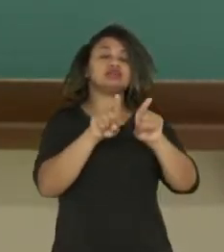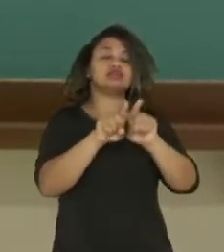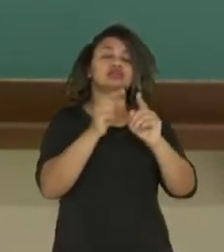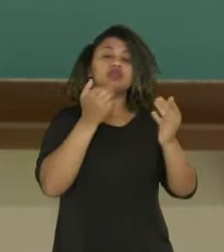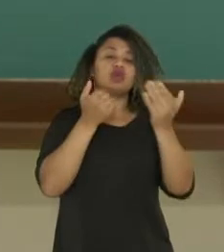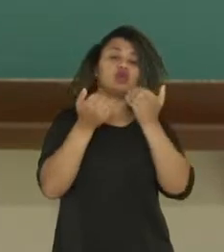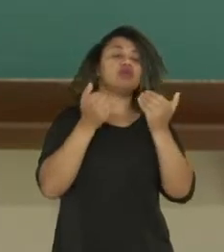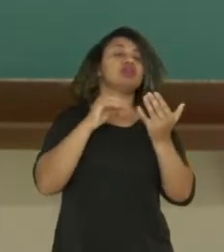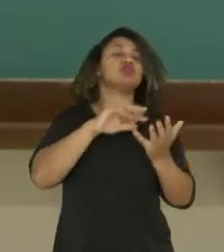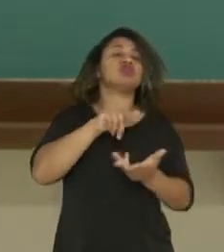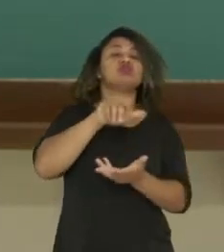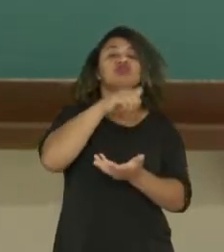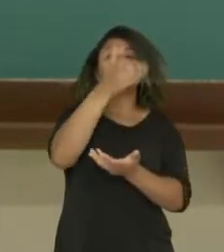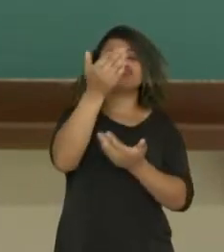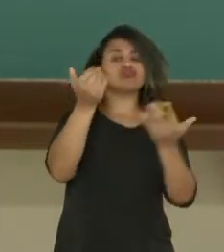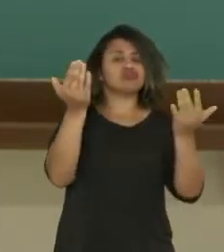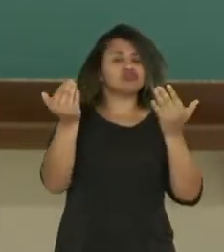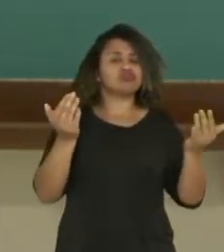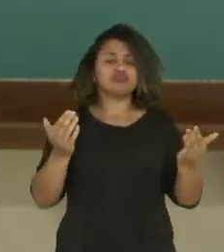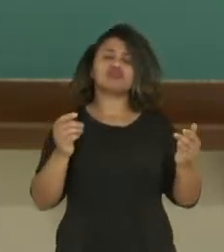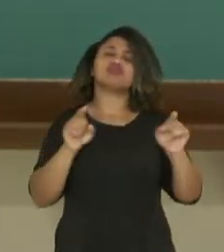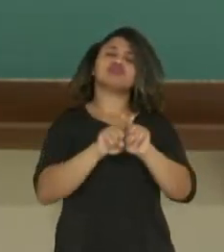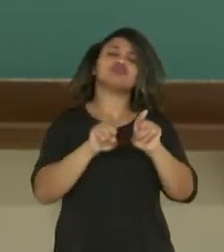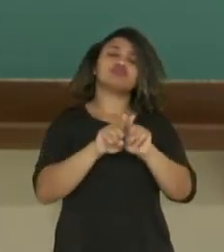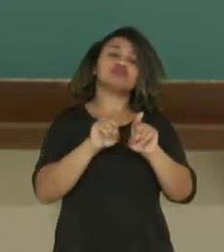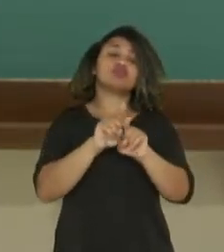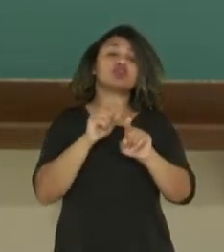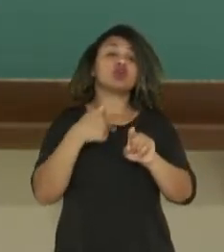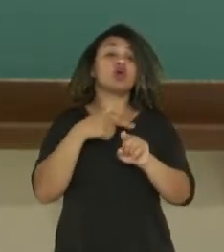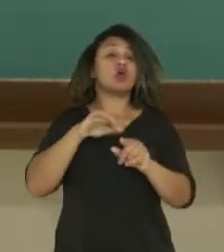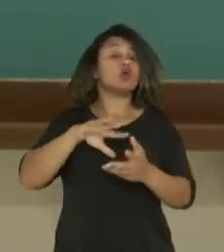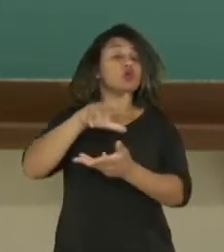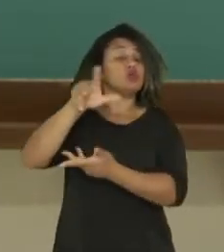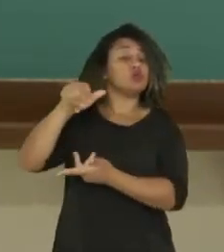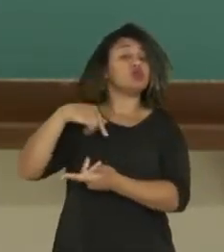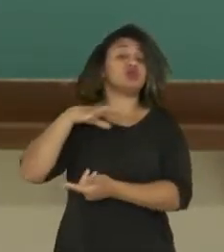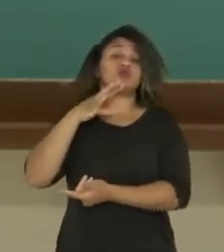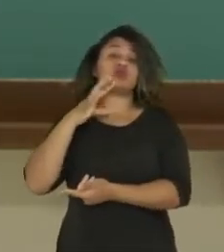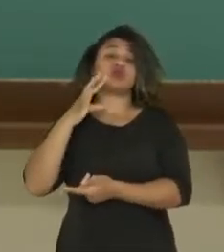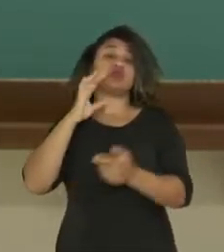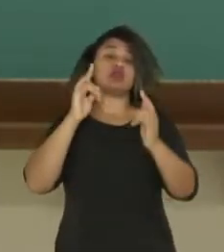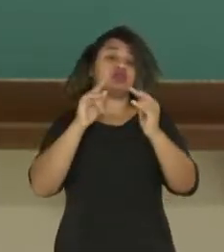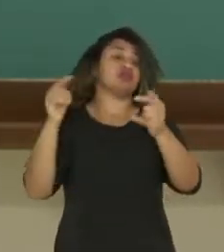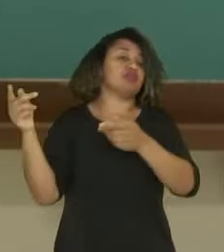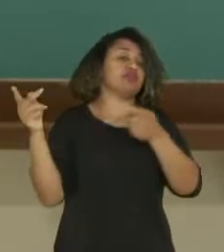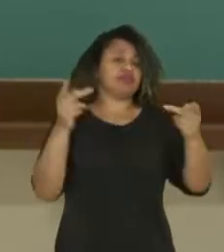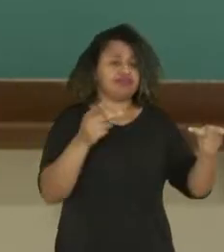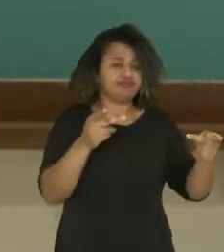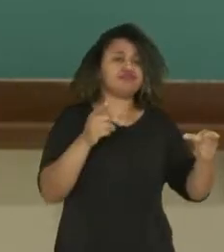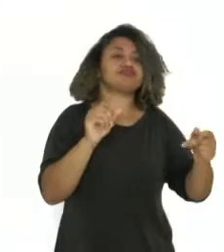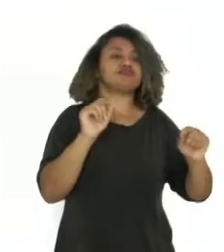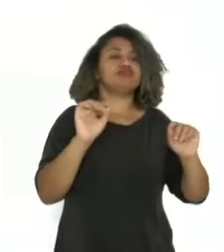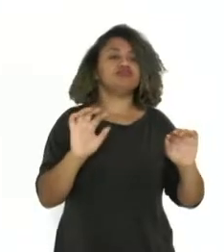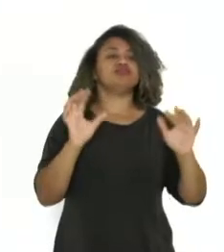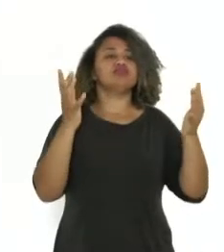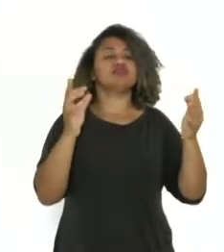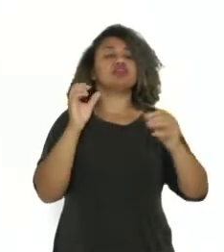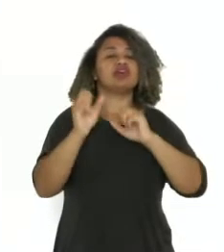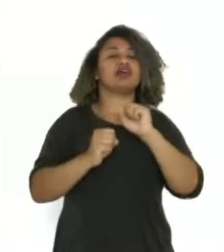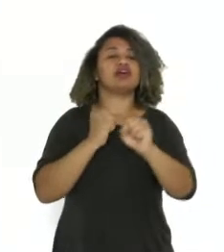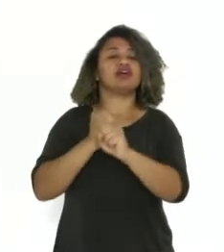típicos mundiais e referenciada aí mundialmente também, falando, tá? E é uma feira que ocorre aí,